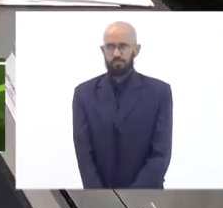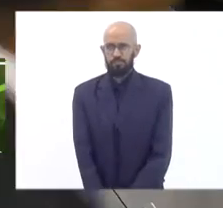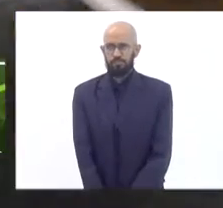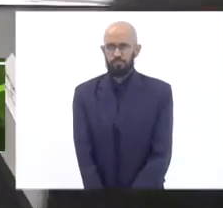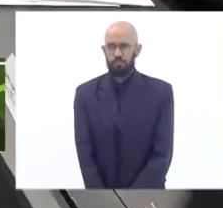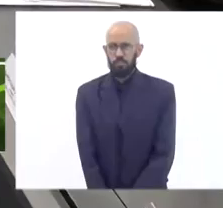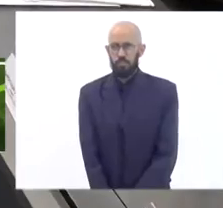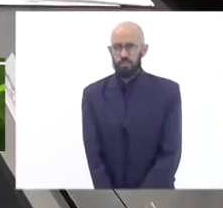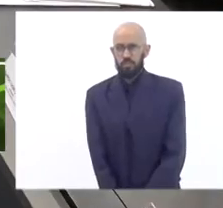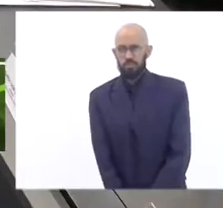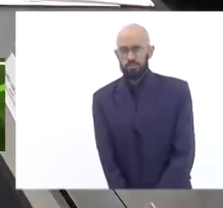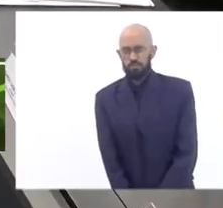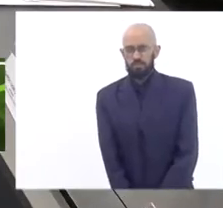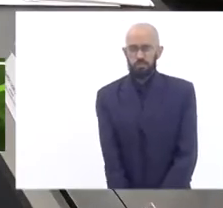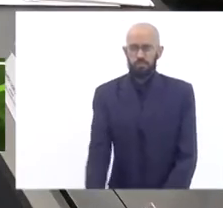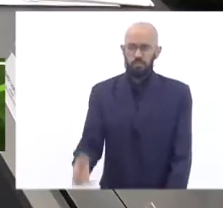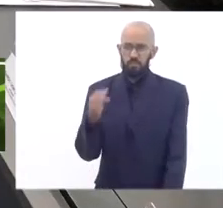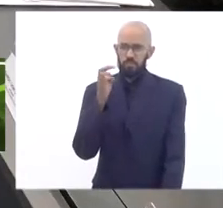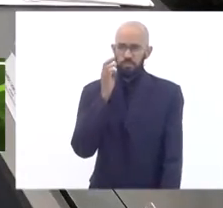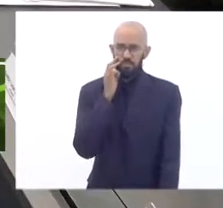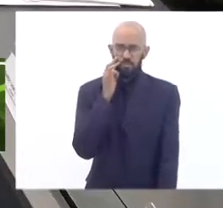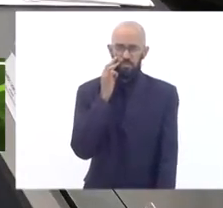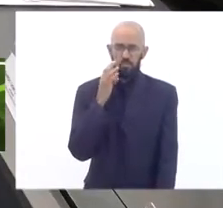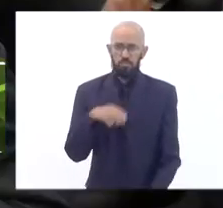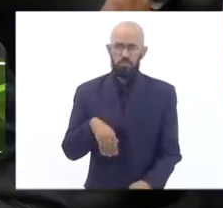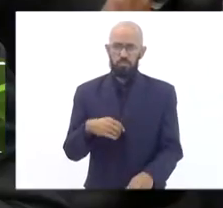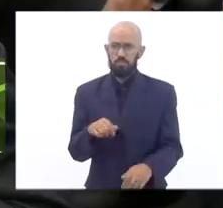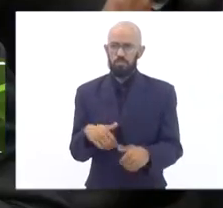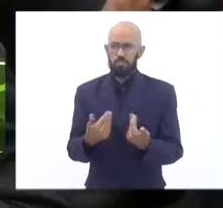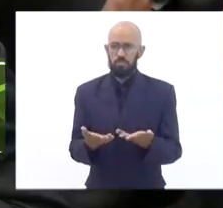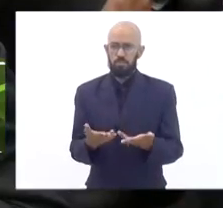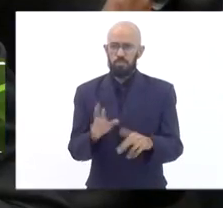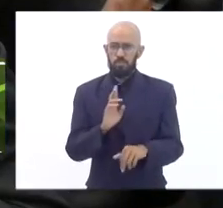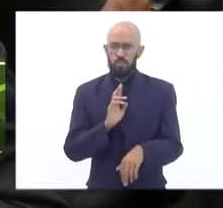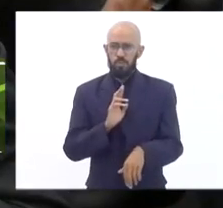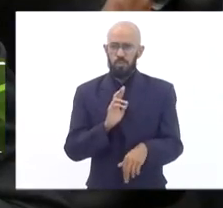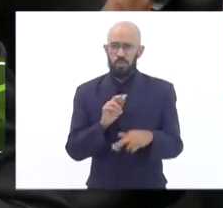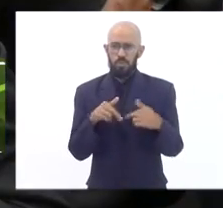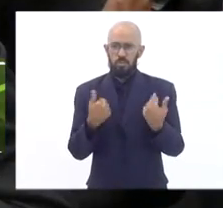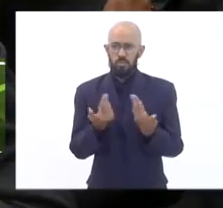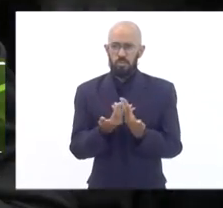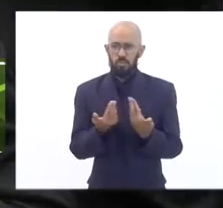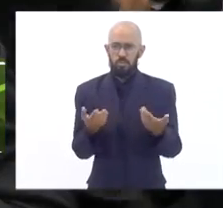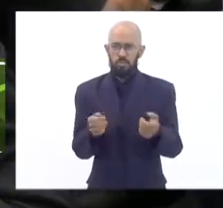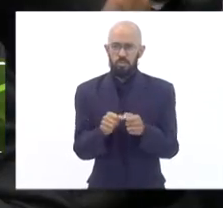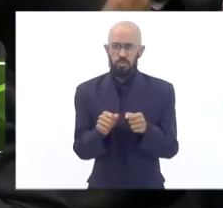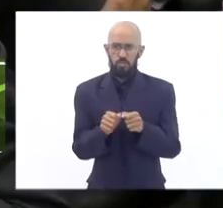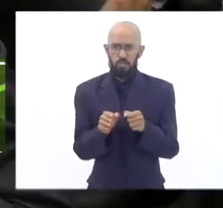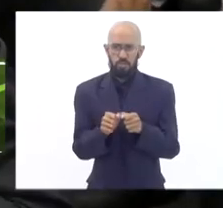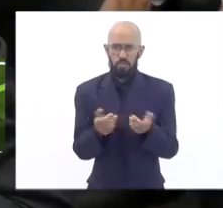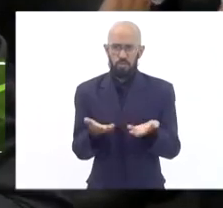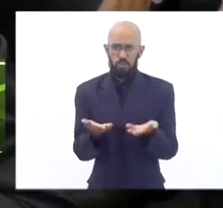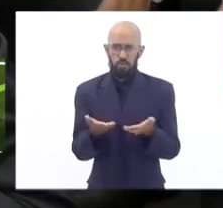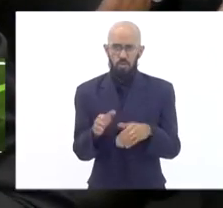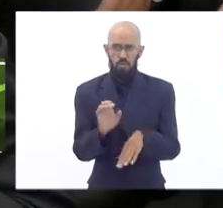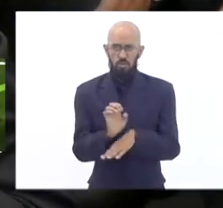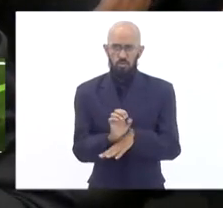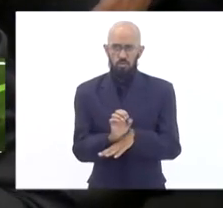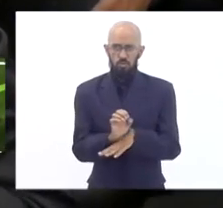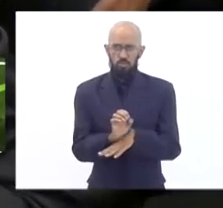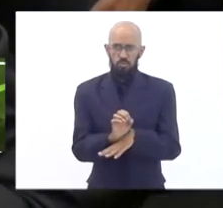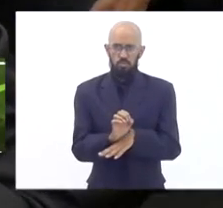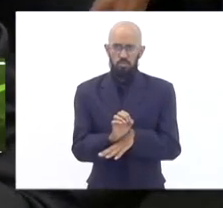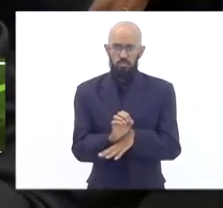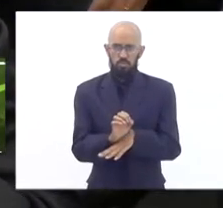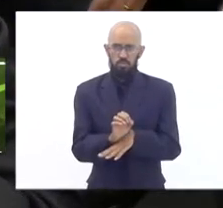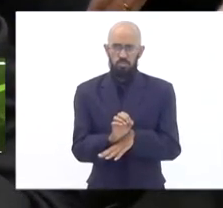Deputado Valdec, nas reuniões que estamos fazendo, seguindo nesse momento com o Estado, esse